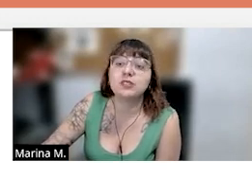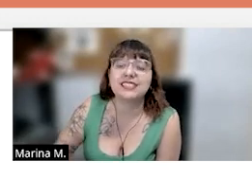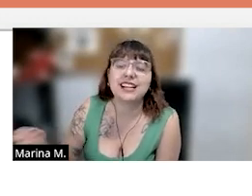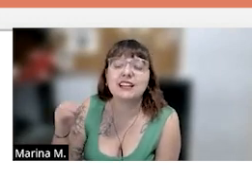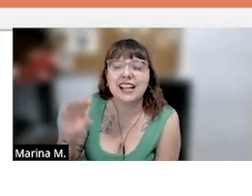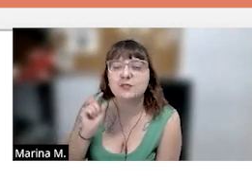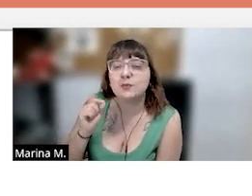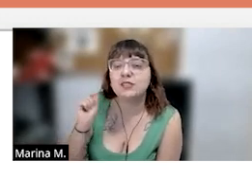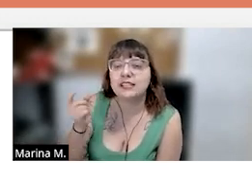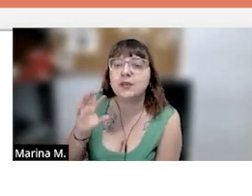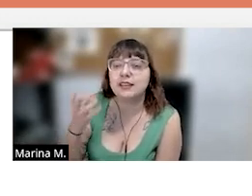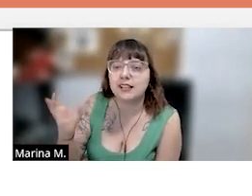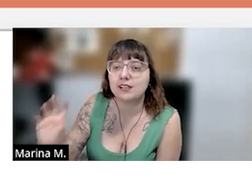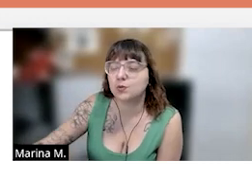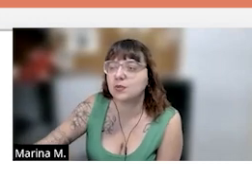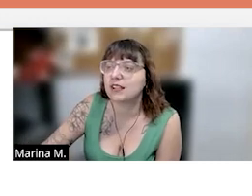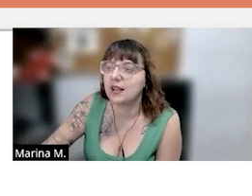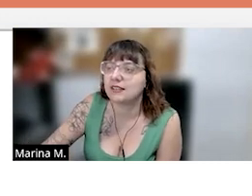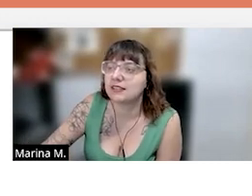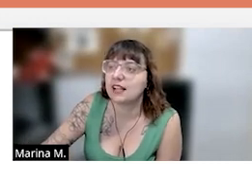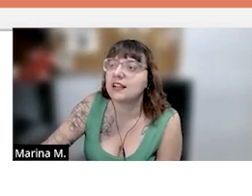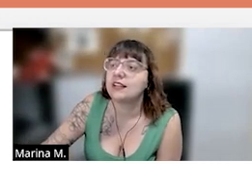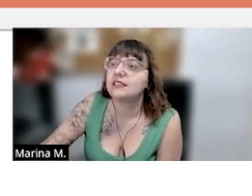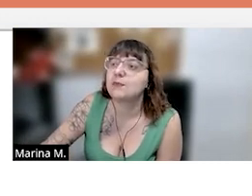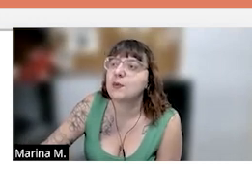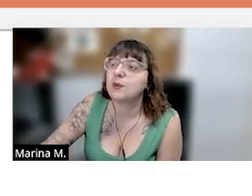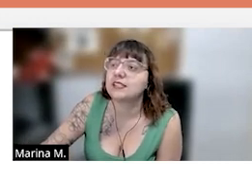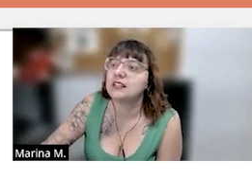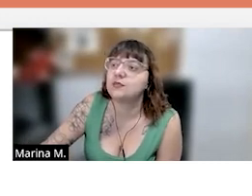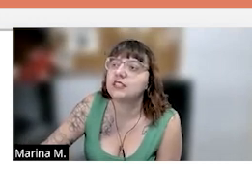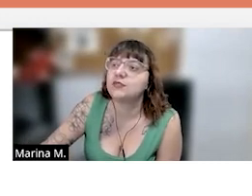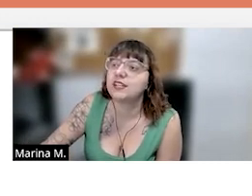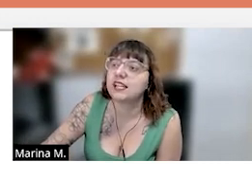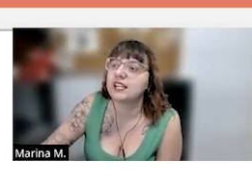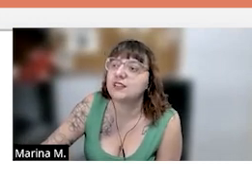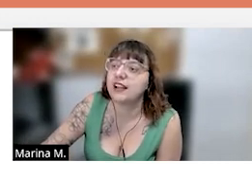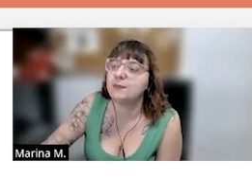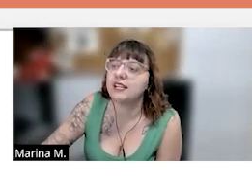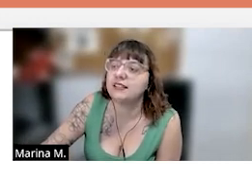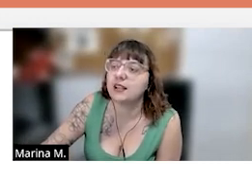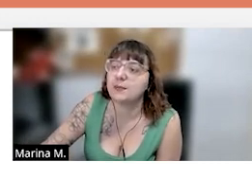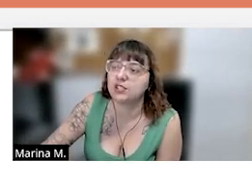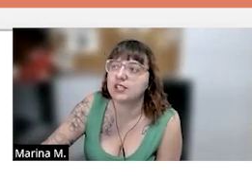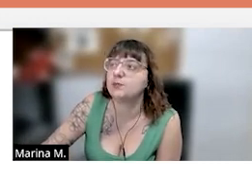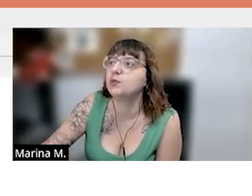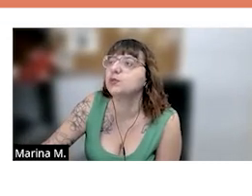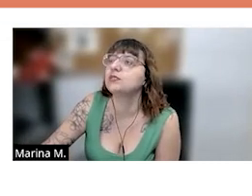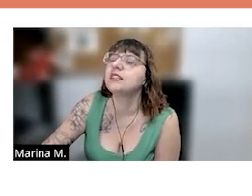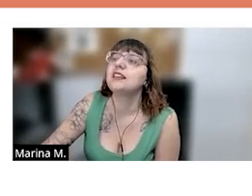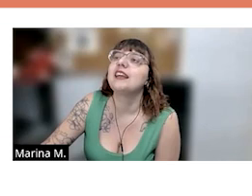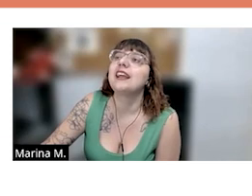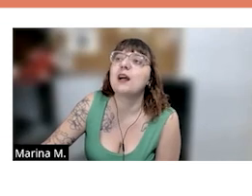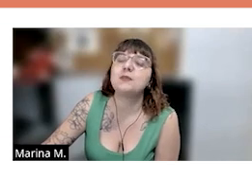para mostrar. Aliás, eu vou mostrar o que que tem nas duas camadas, tá? Na população, se eu vir aqui em falar abrir tabela de